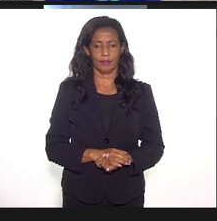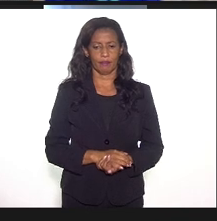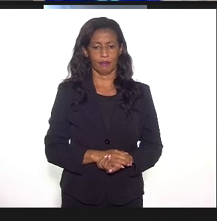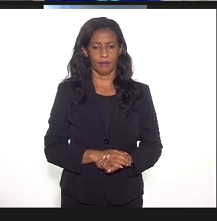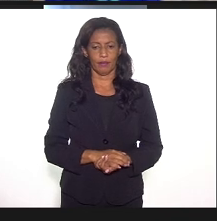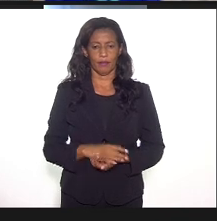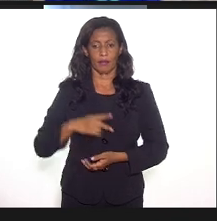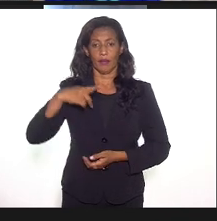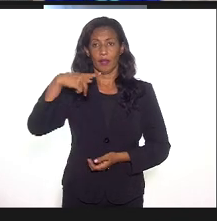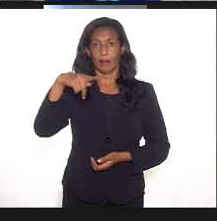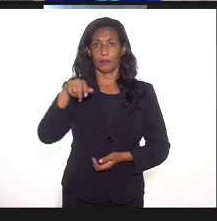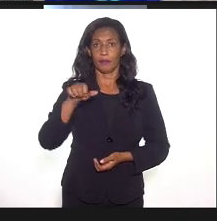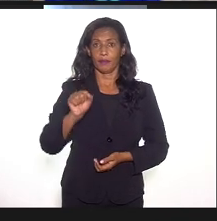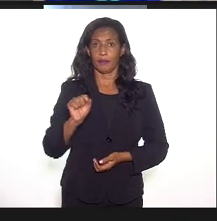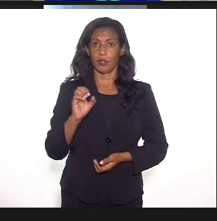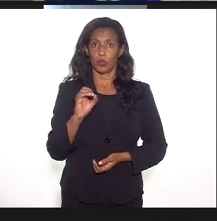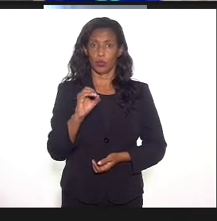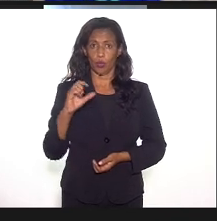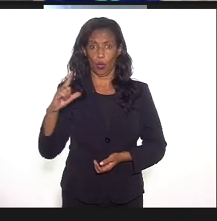Bancada do PSOL.